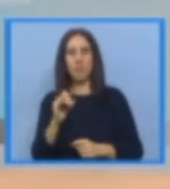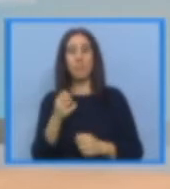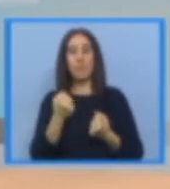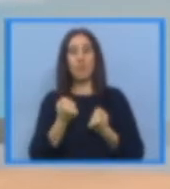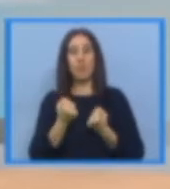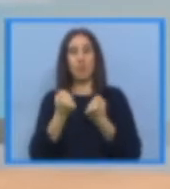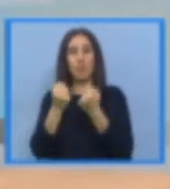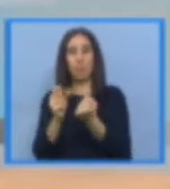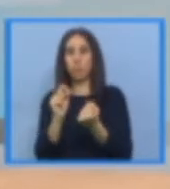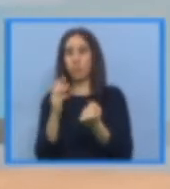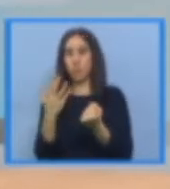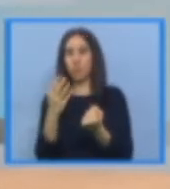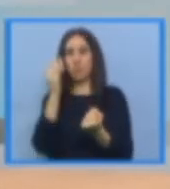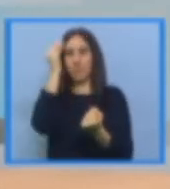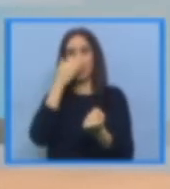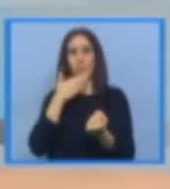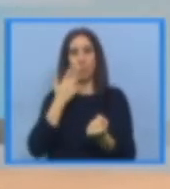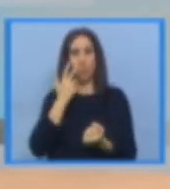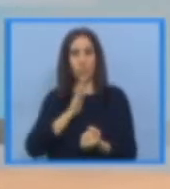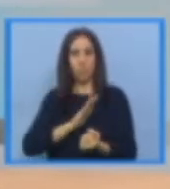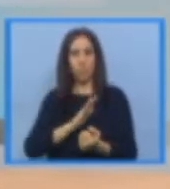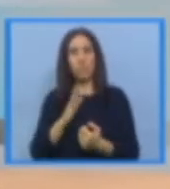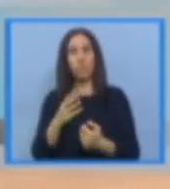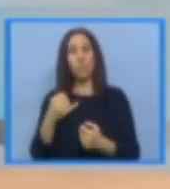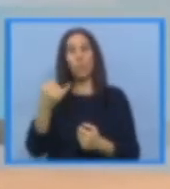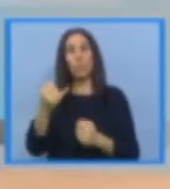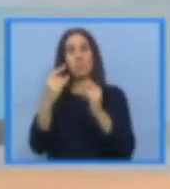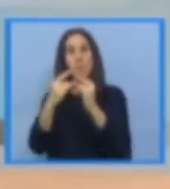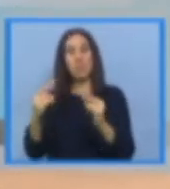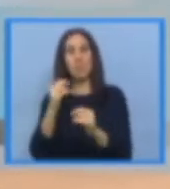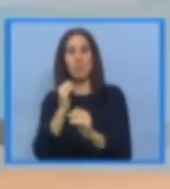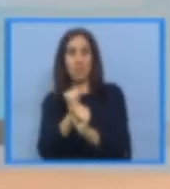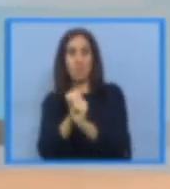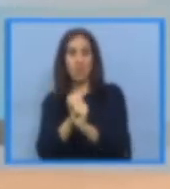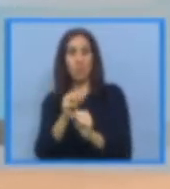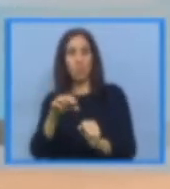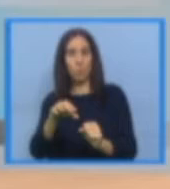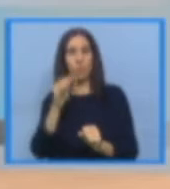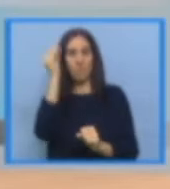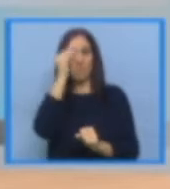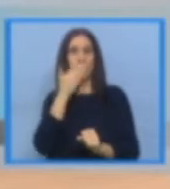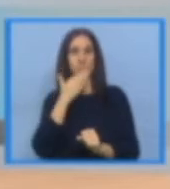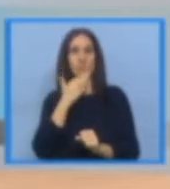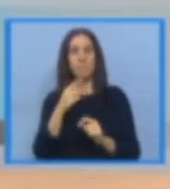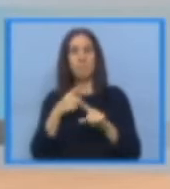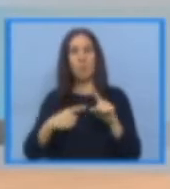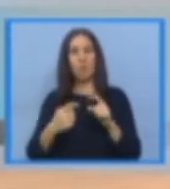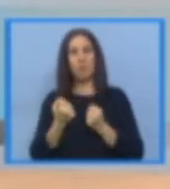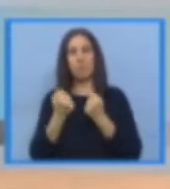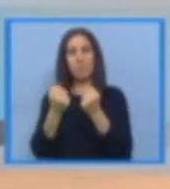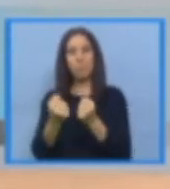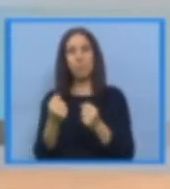vivo. Mas numa outra vila onde eu também trabalho, o campo fica a meia hora de carro. Por isso aí já não há tanta essa